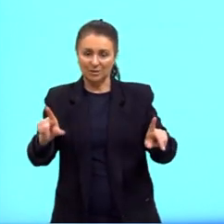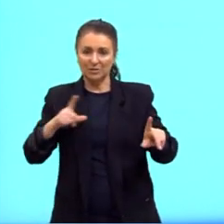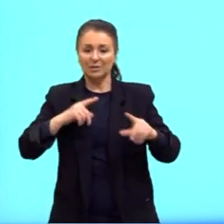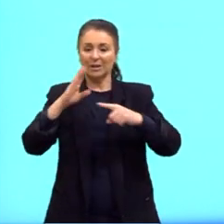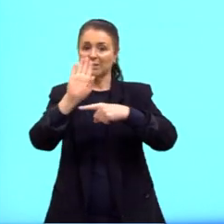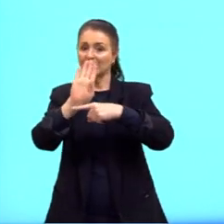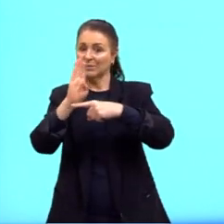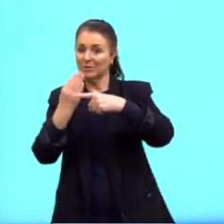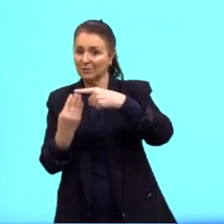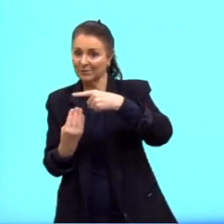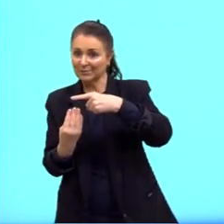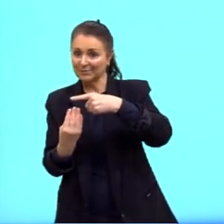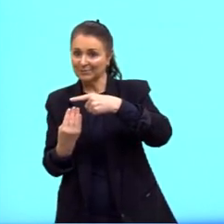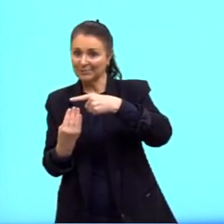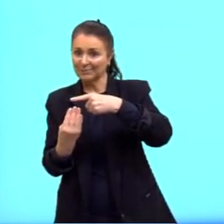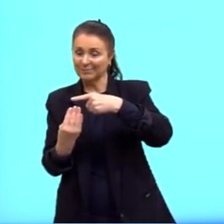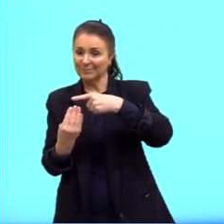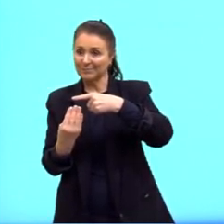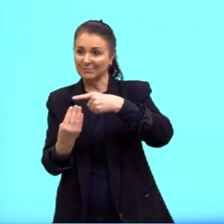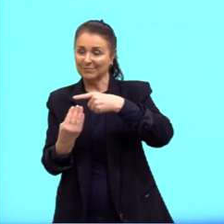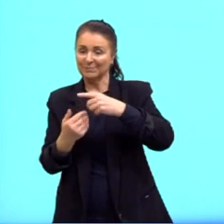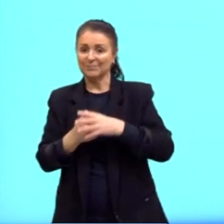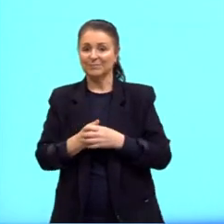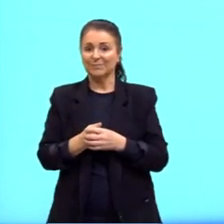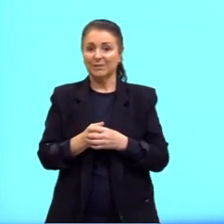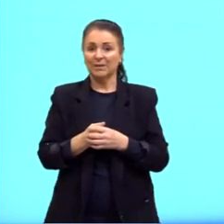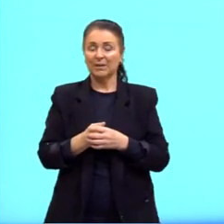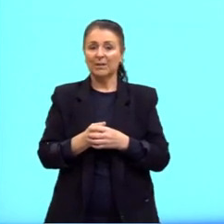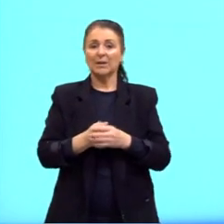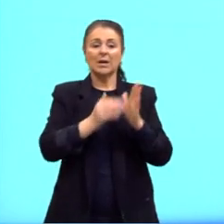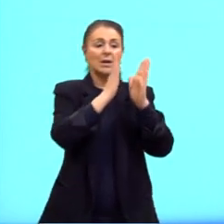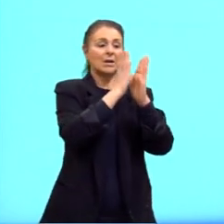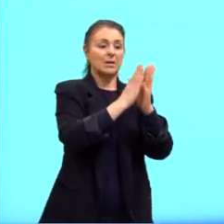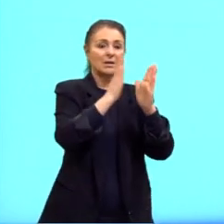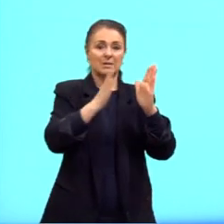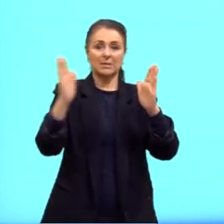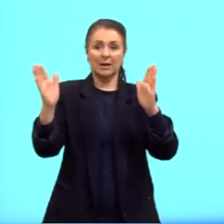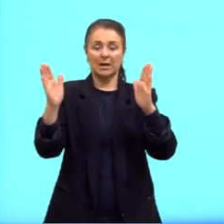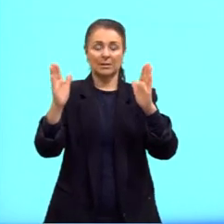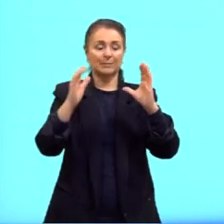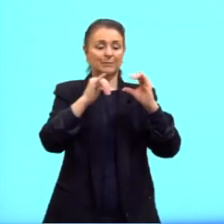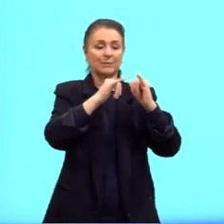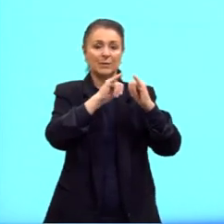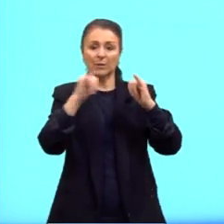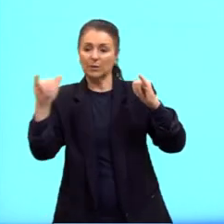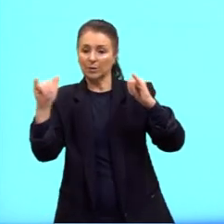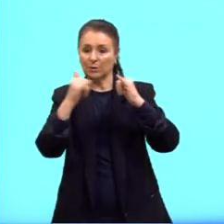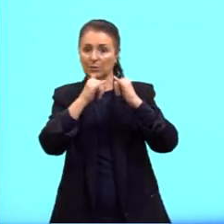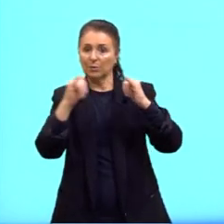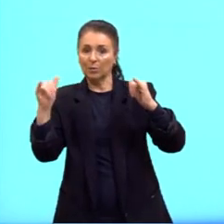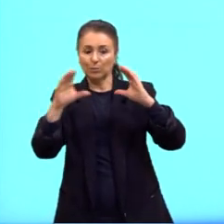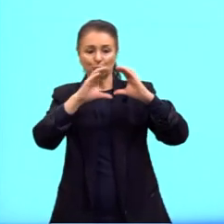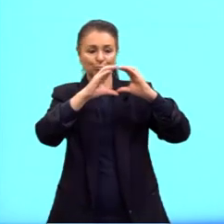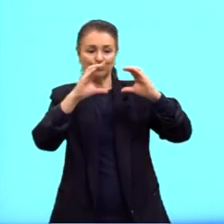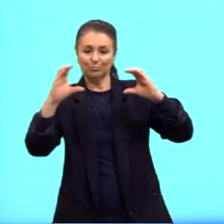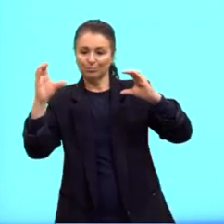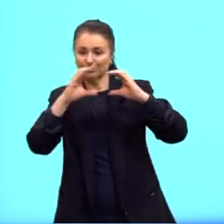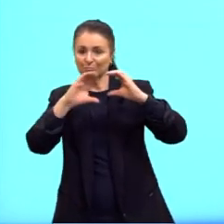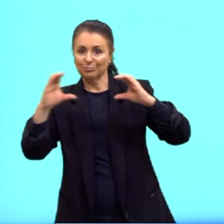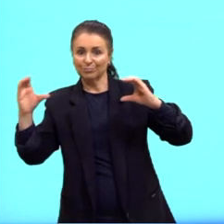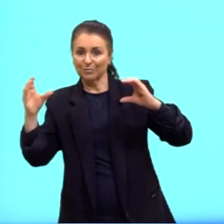essas frações aqui tá insere então a corrente é ela é igual